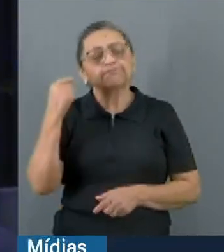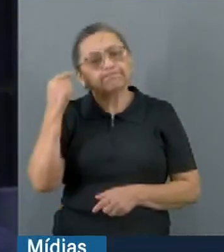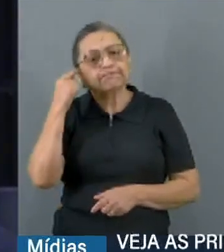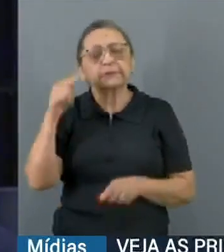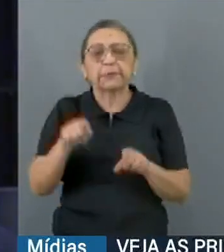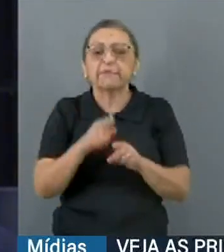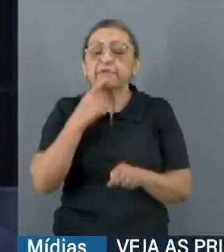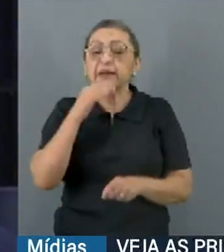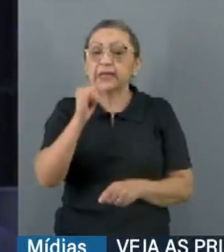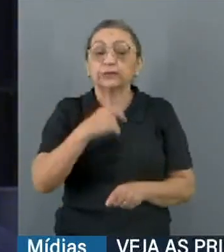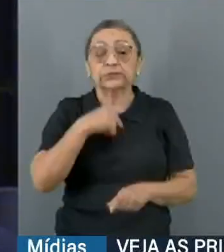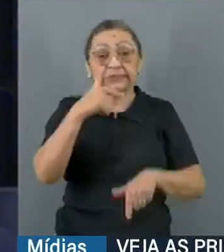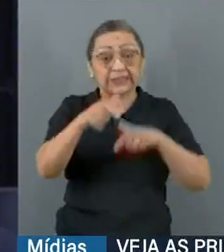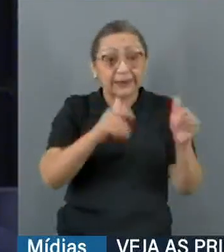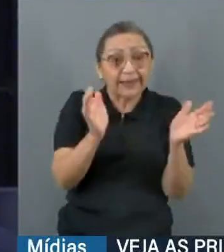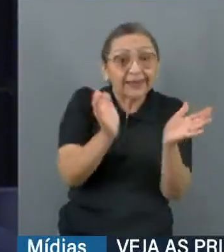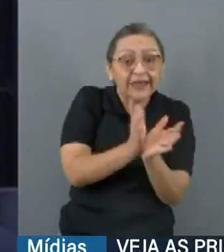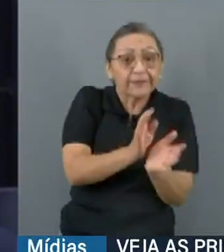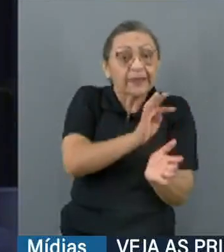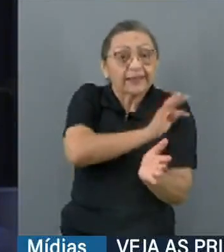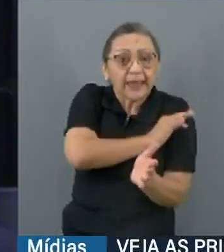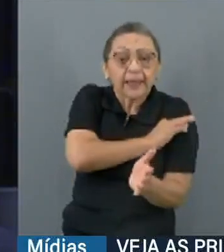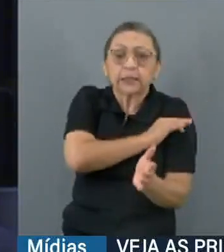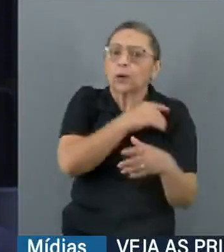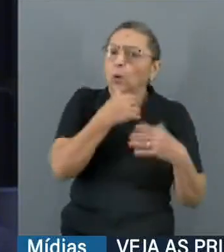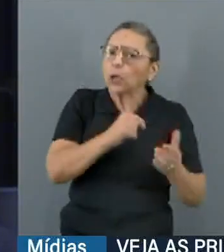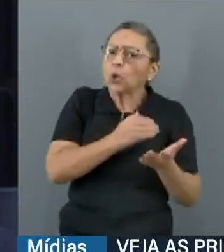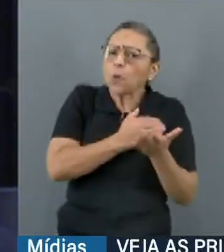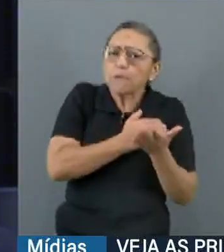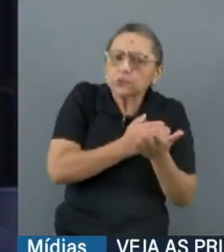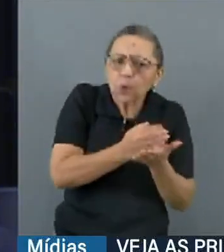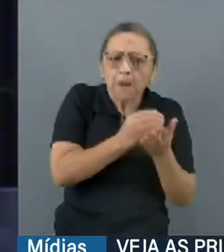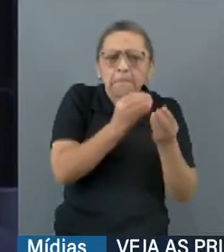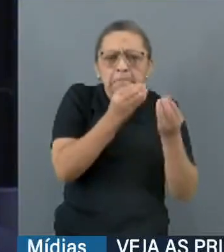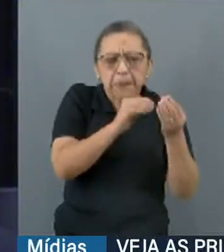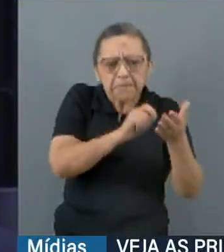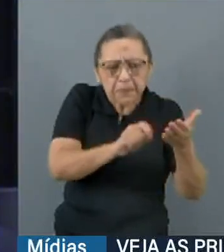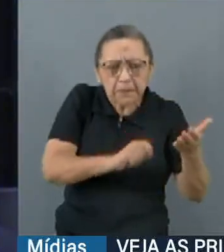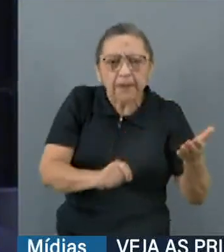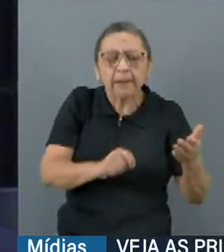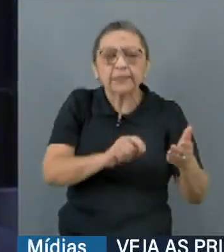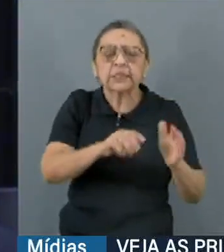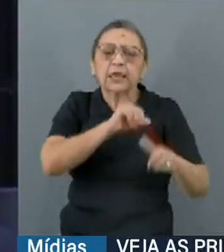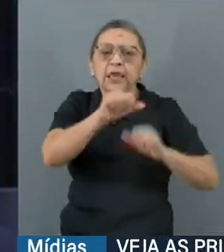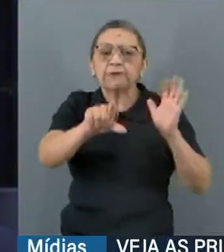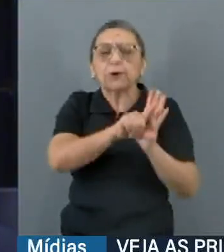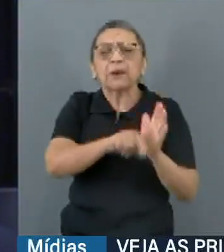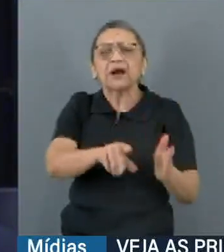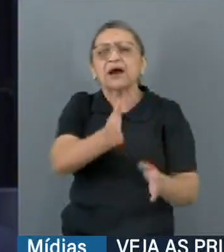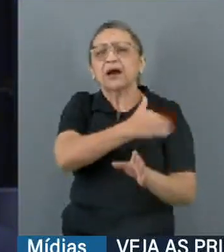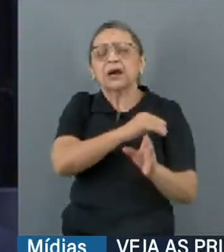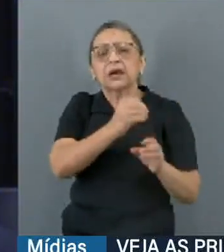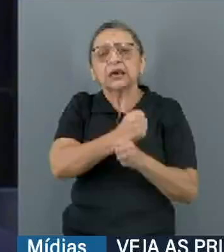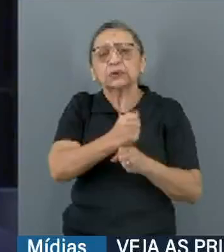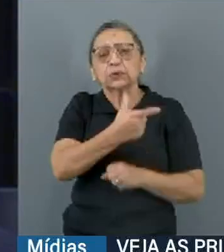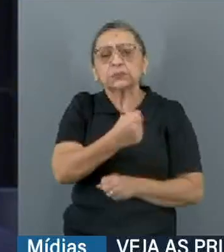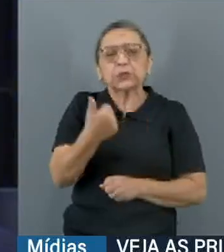trabalho dos técnicos que começaram a fazer essa reforma em 2014,